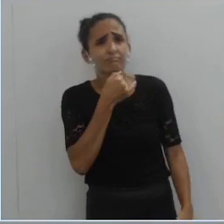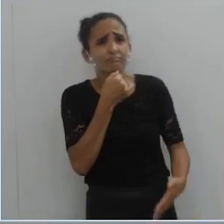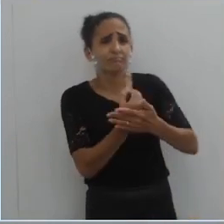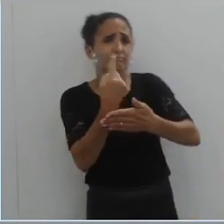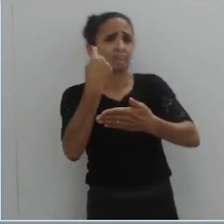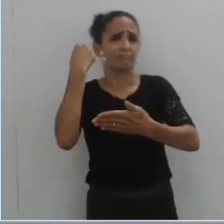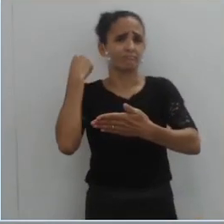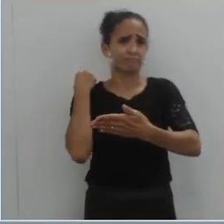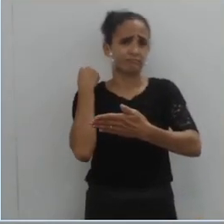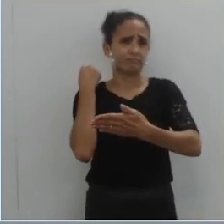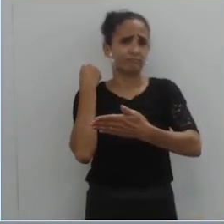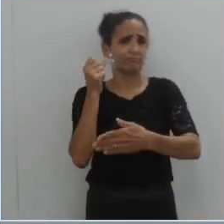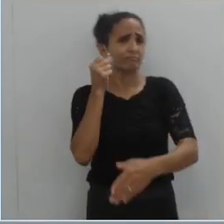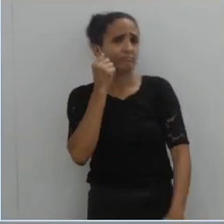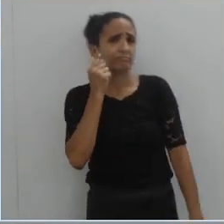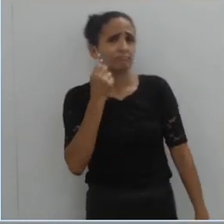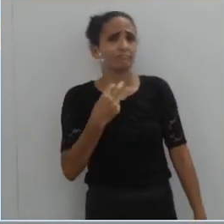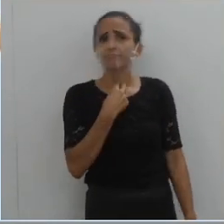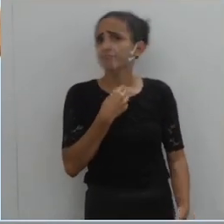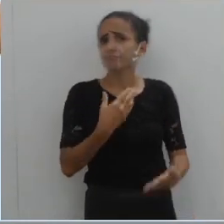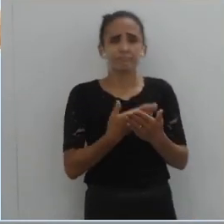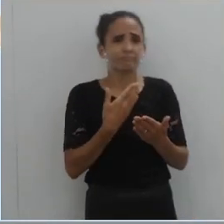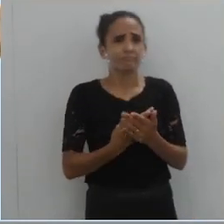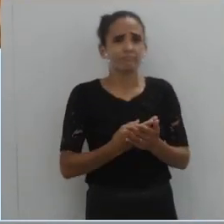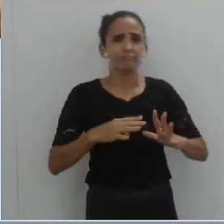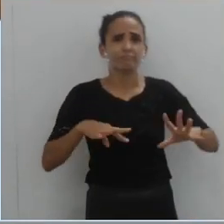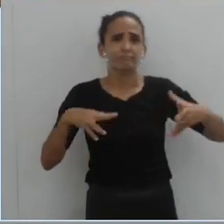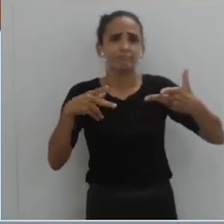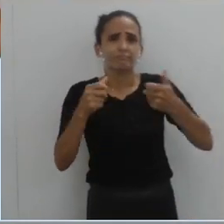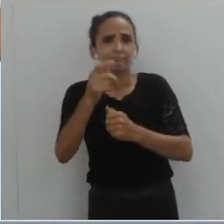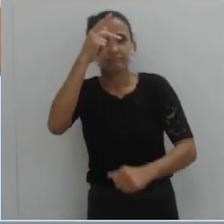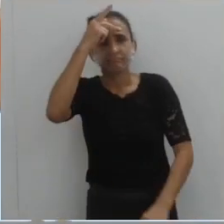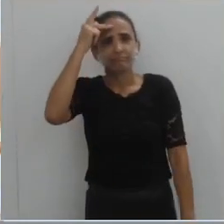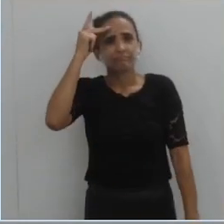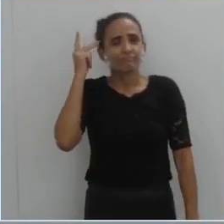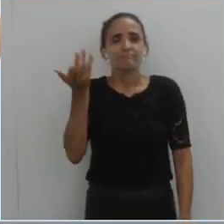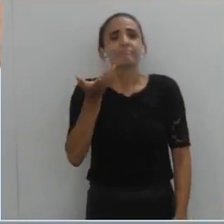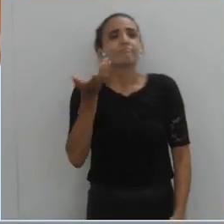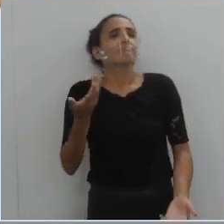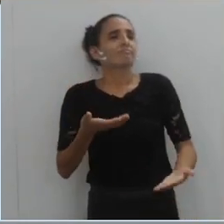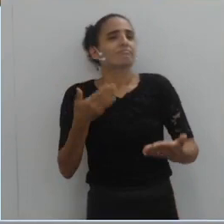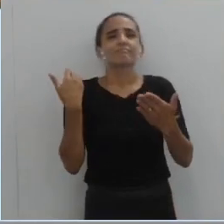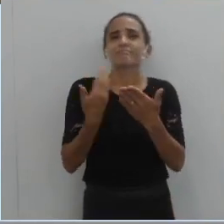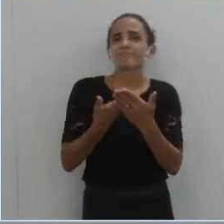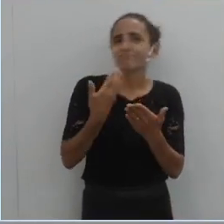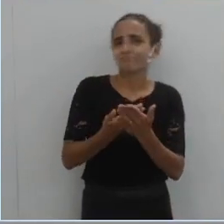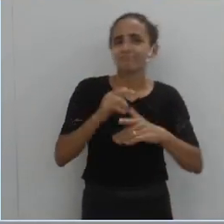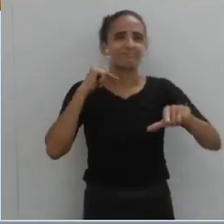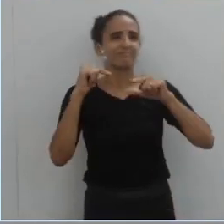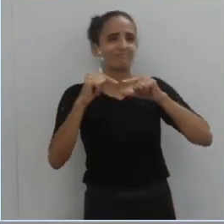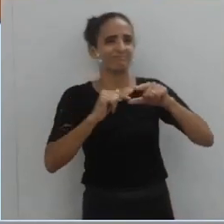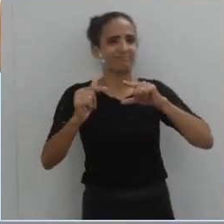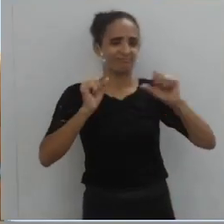naquele tempo. Hoje todo mundo aqui quer estudar, quer vencer na vida. Tá todo mundo aí, né?